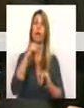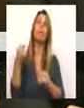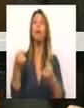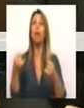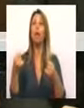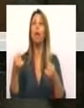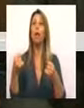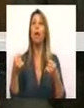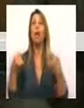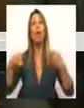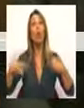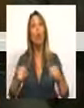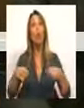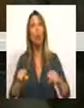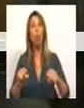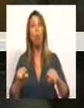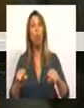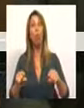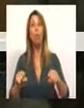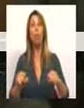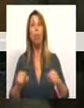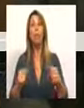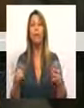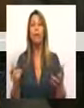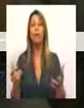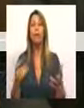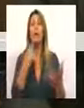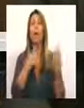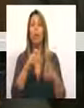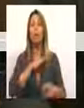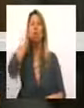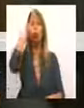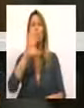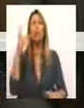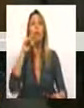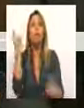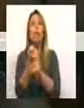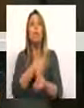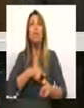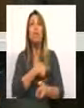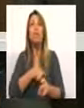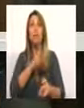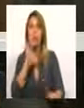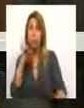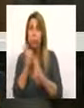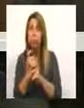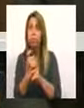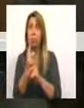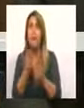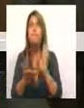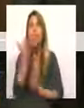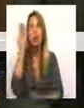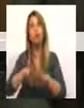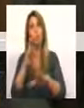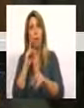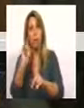veículos muito e por isso pergunto se um ministro para quantos pela descrição mais intensa do cumprimento da uai principalmente